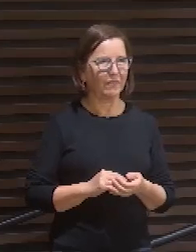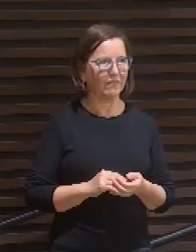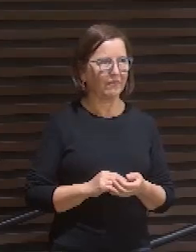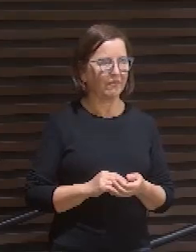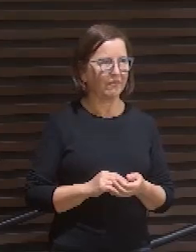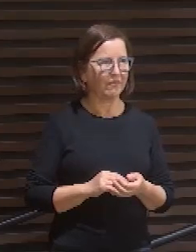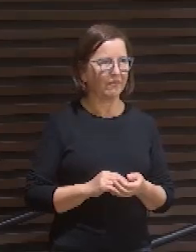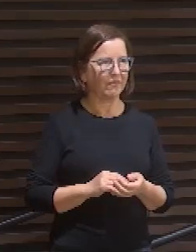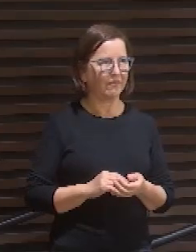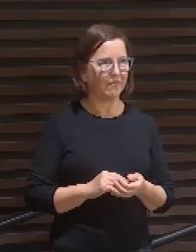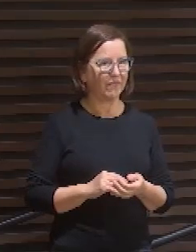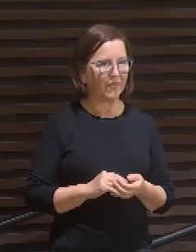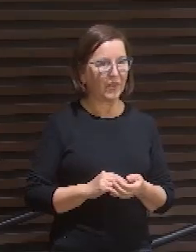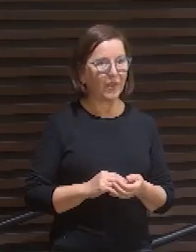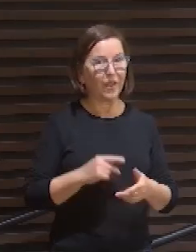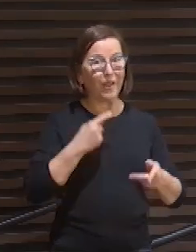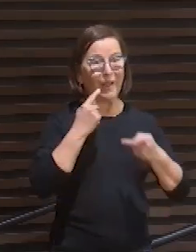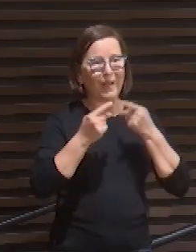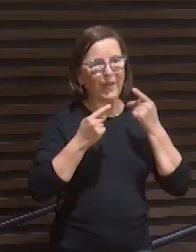uma pequena anedota.